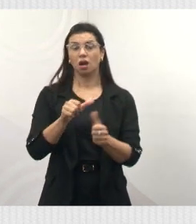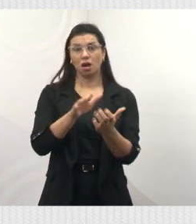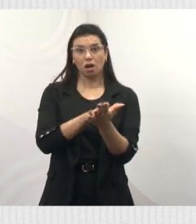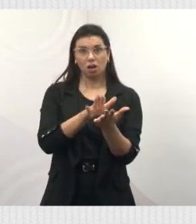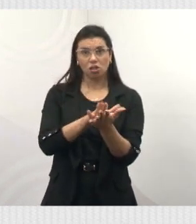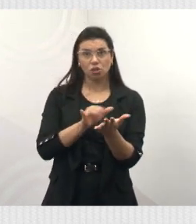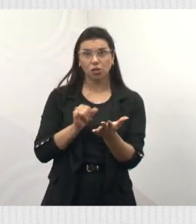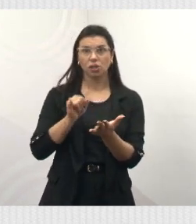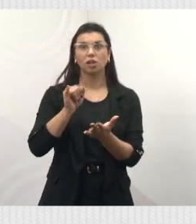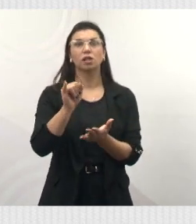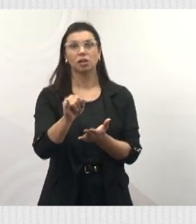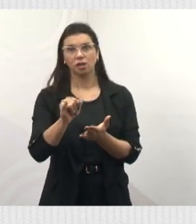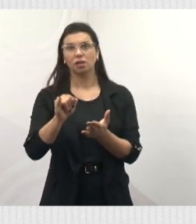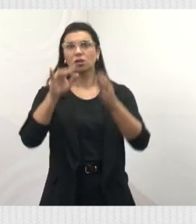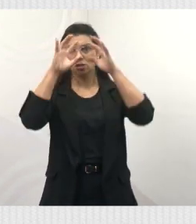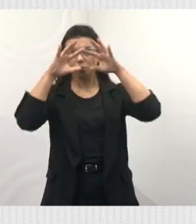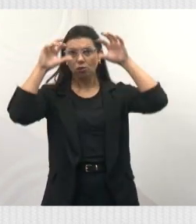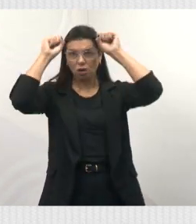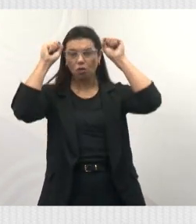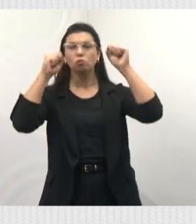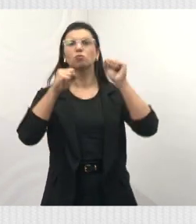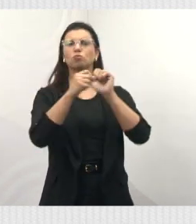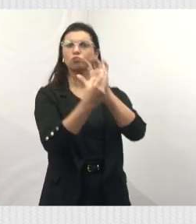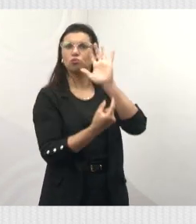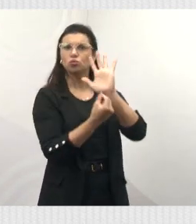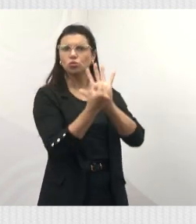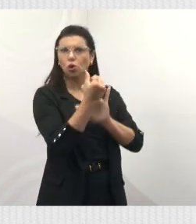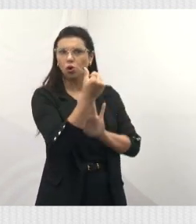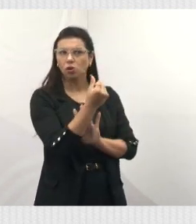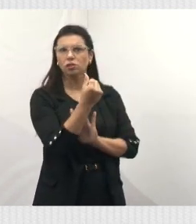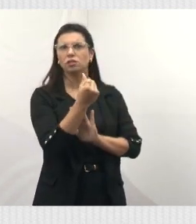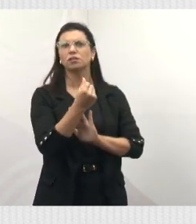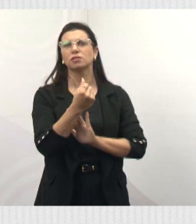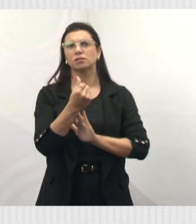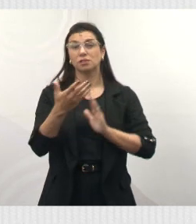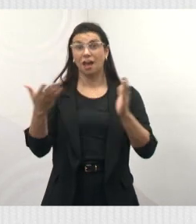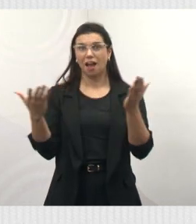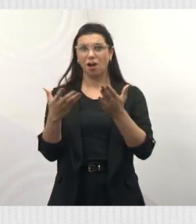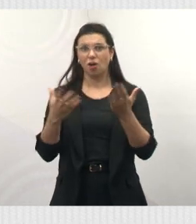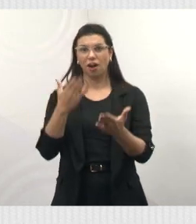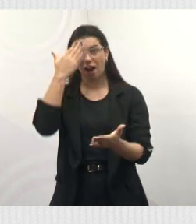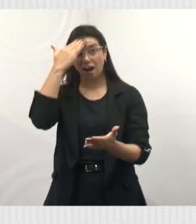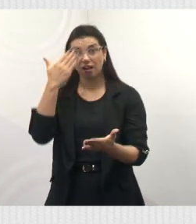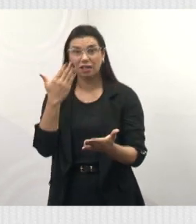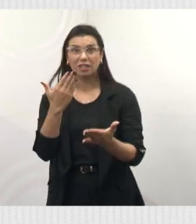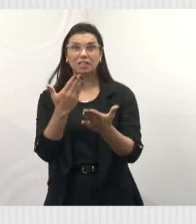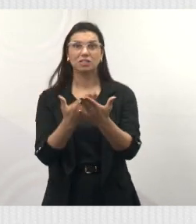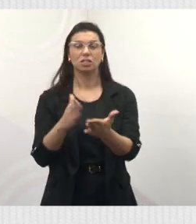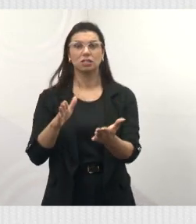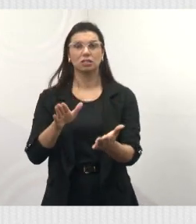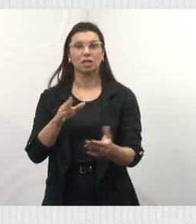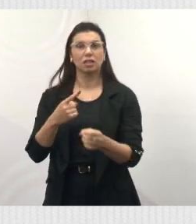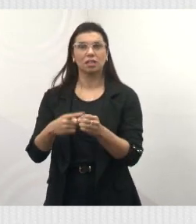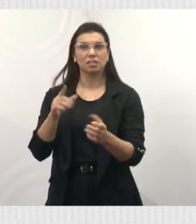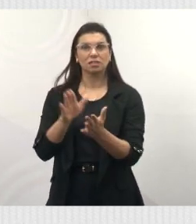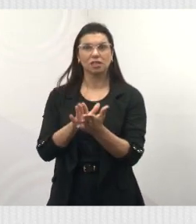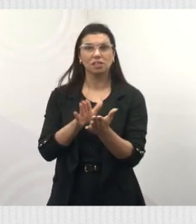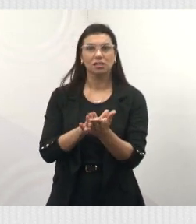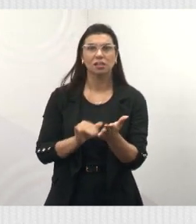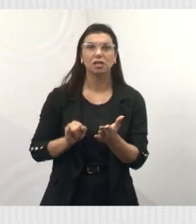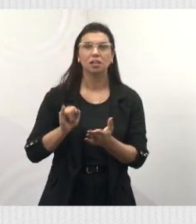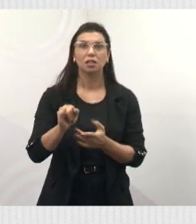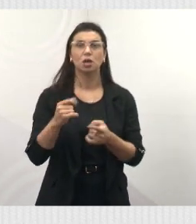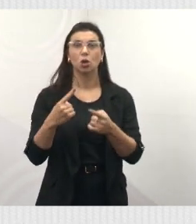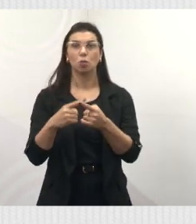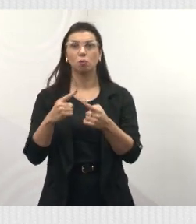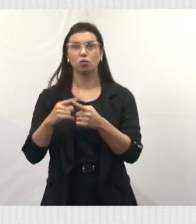Jacareí perante o Tribunal de Contas. E agora ele já vê em Jacareí como uma cidade que se preocupa com a gestão pública, com a cidade que se